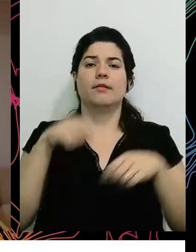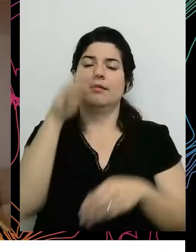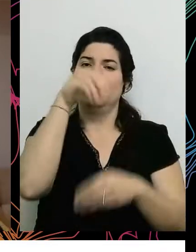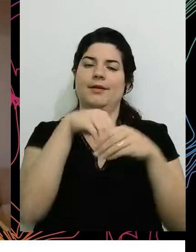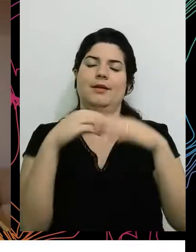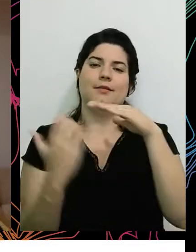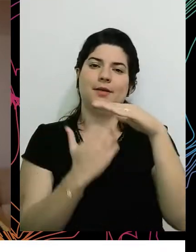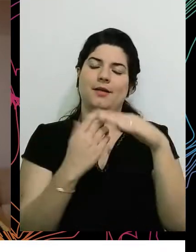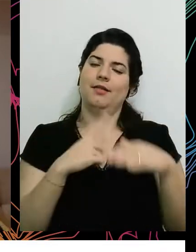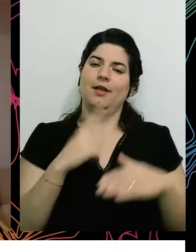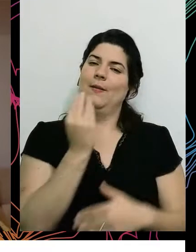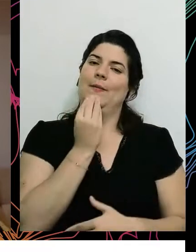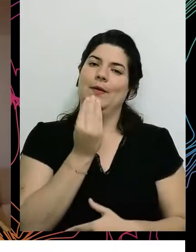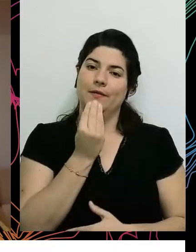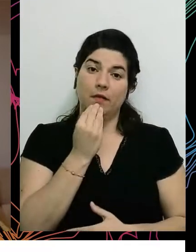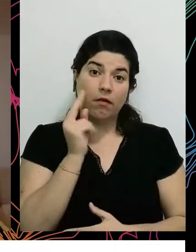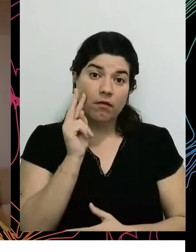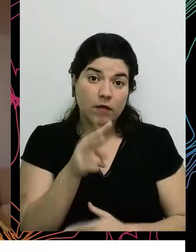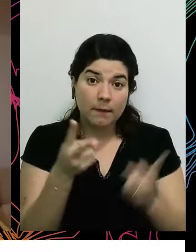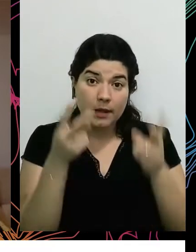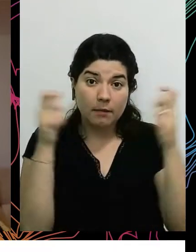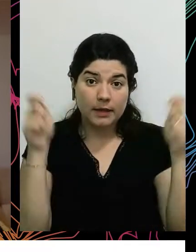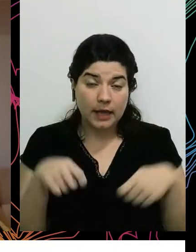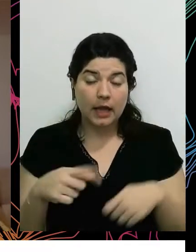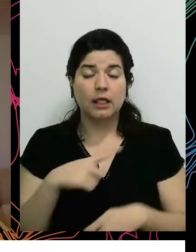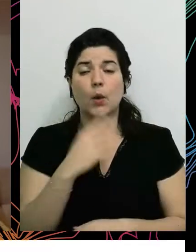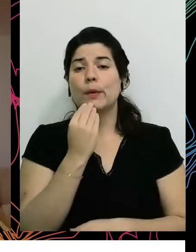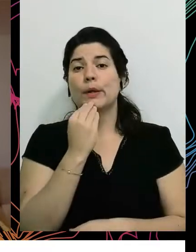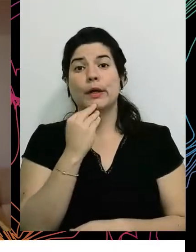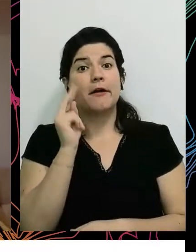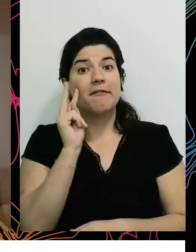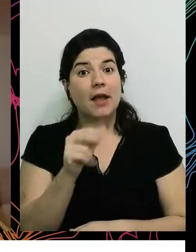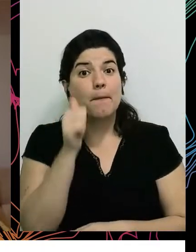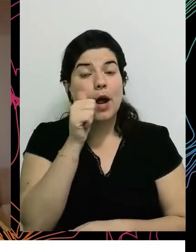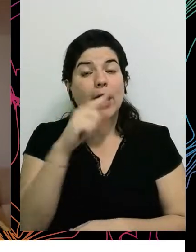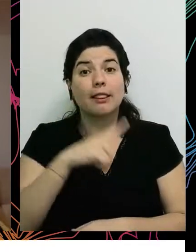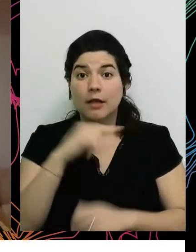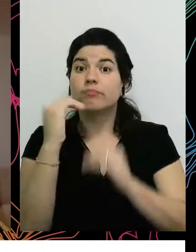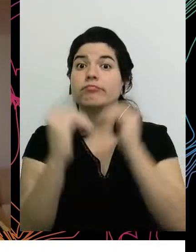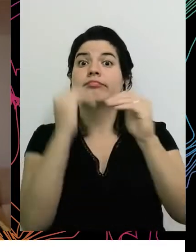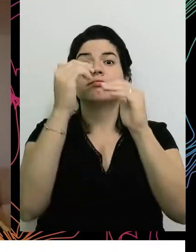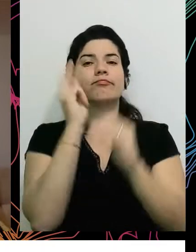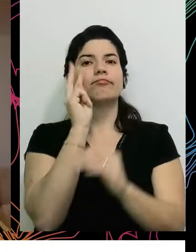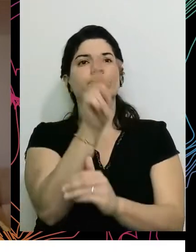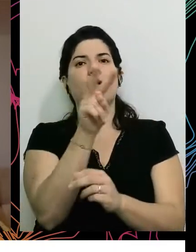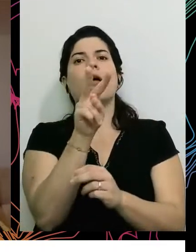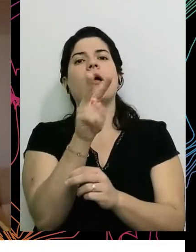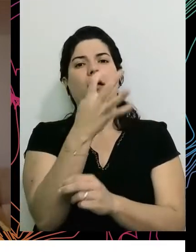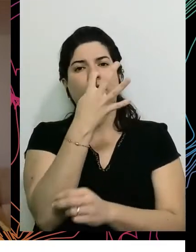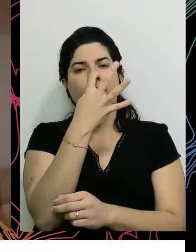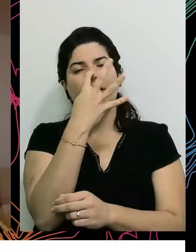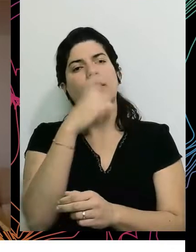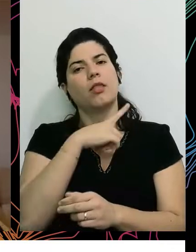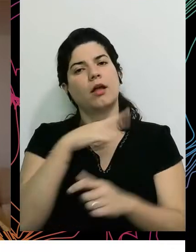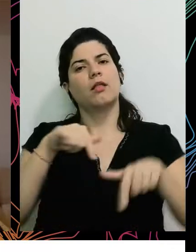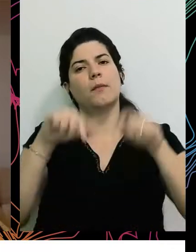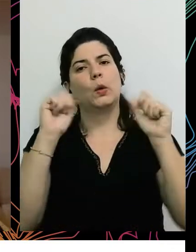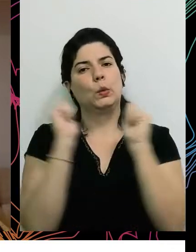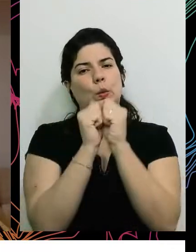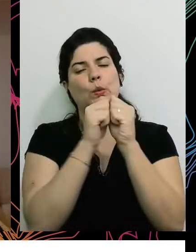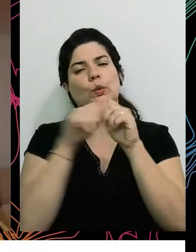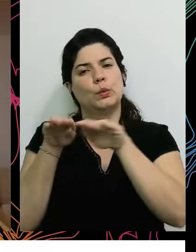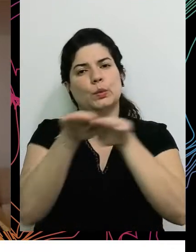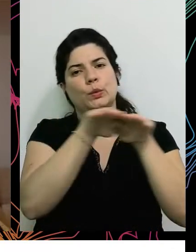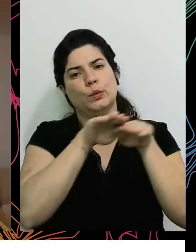veem se isso é possível quando há mulheres lá em cima, no topo também, trabalhando junto com todas as outras